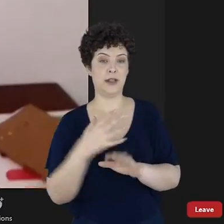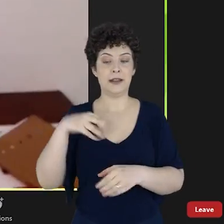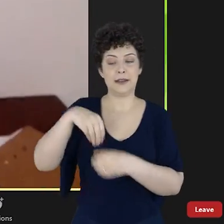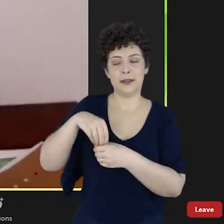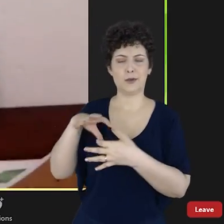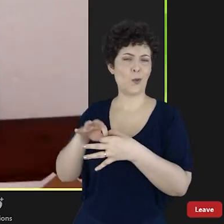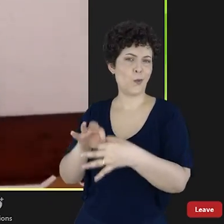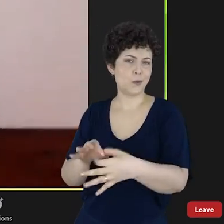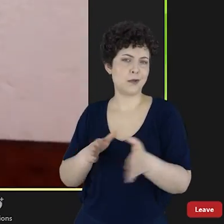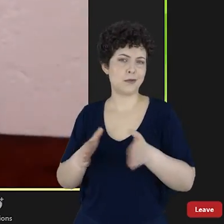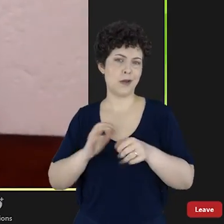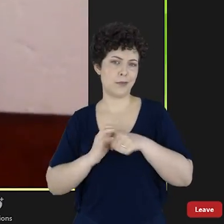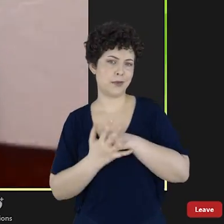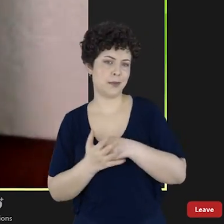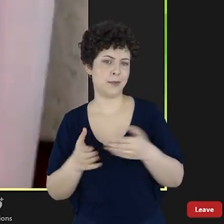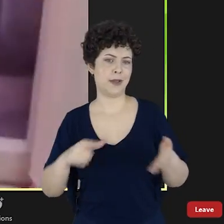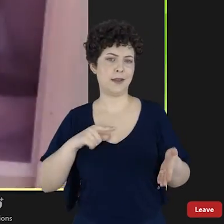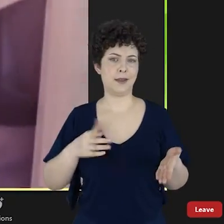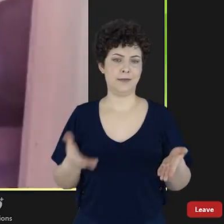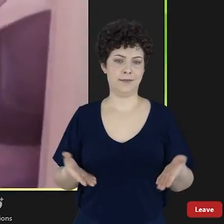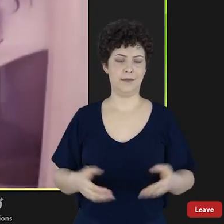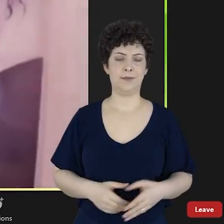era o contexto de atuação que a gente tinha,